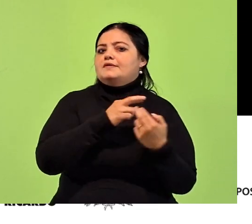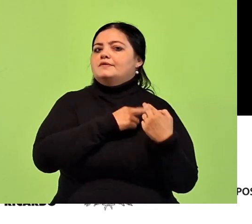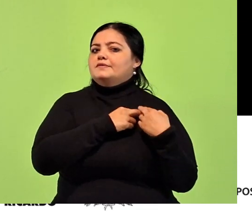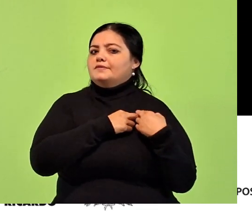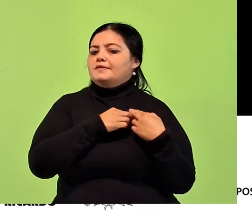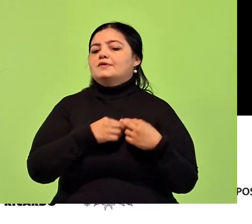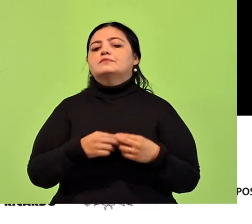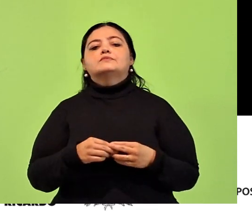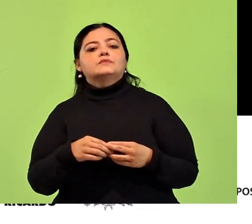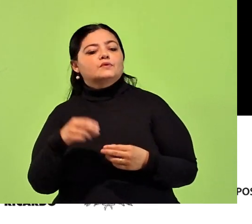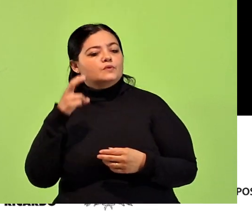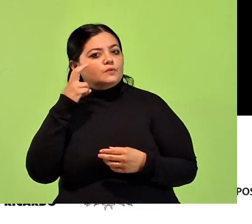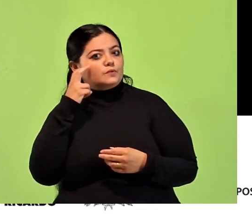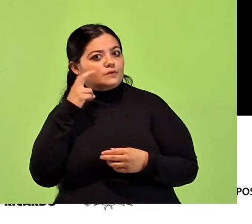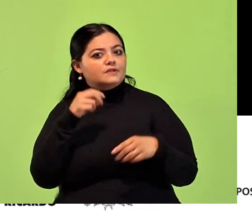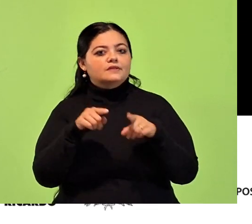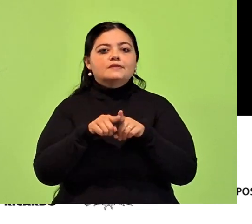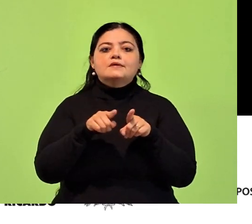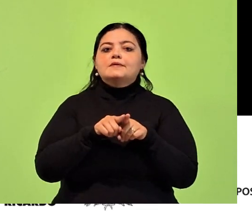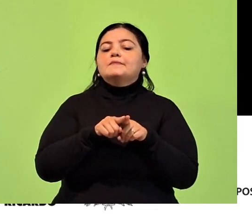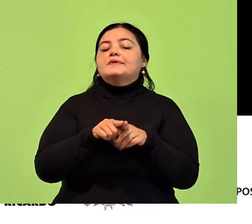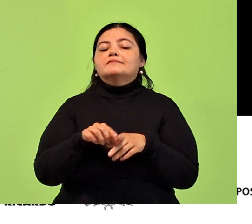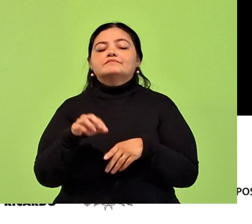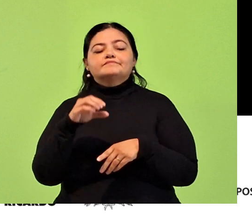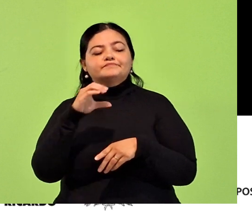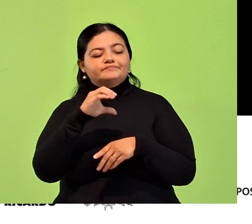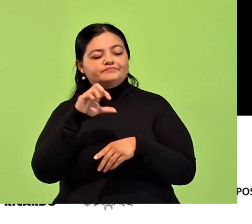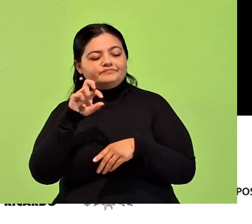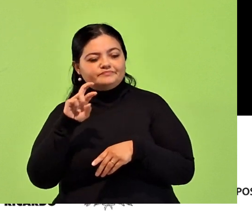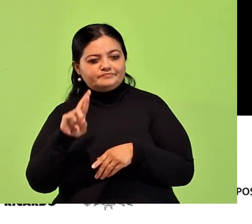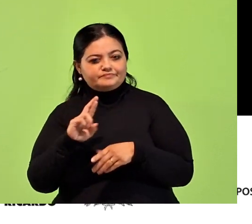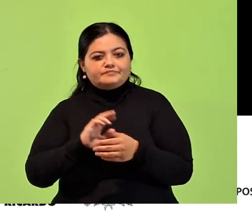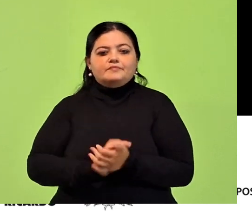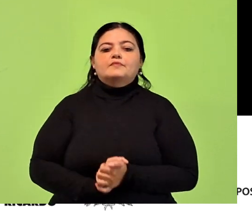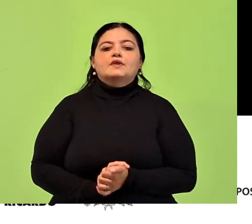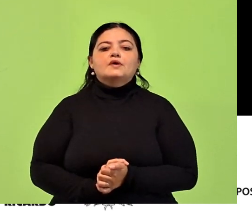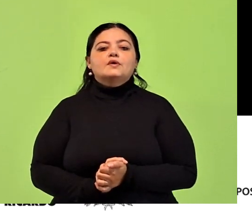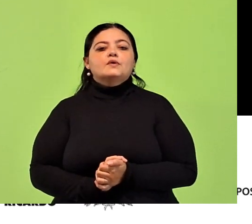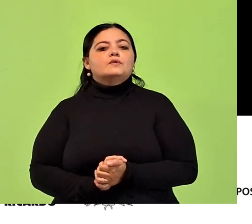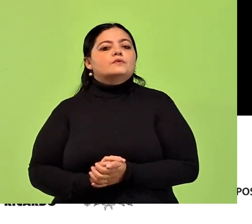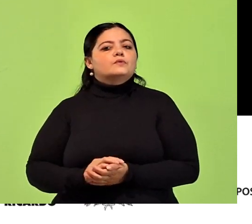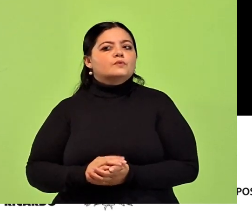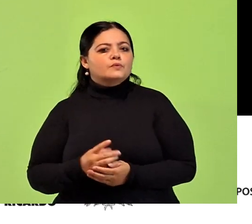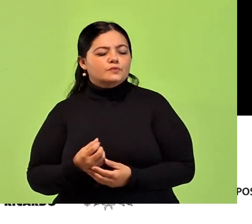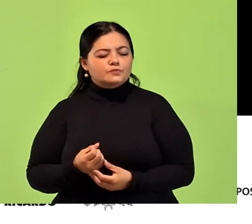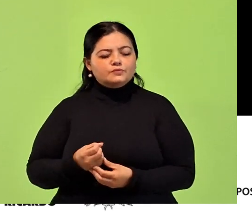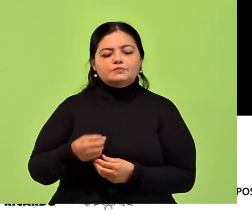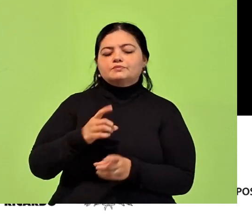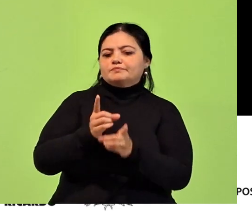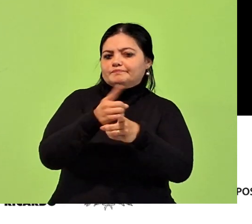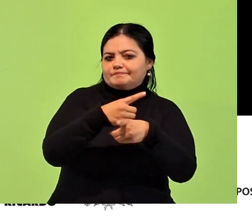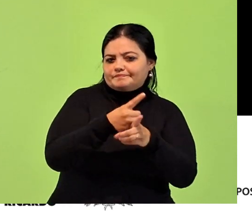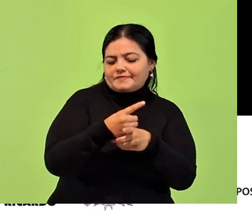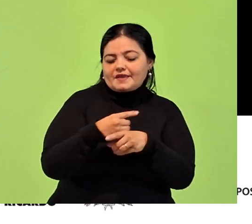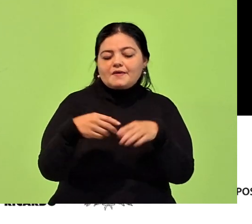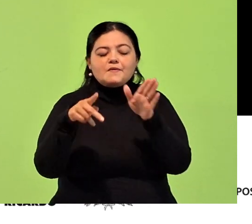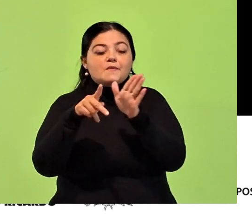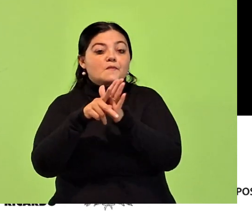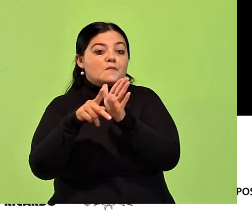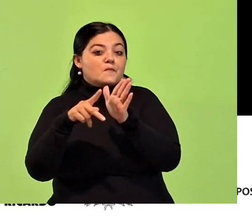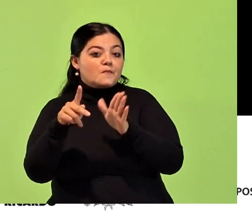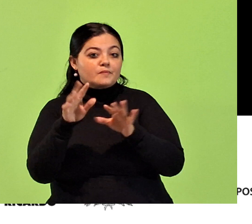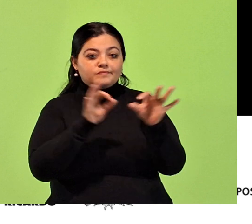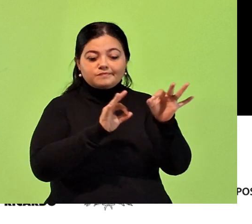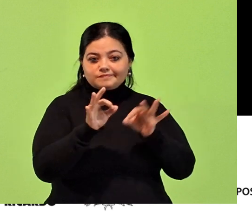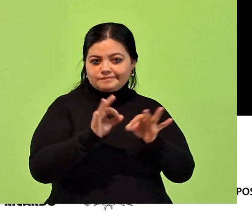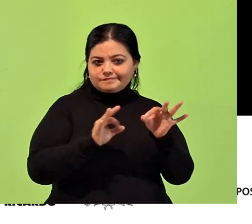Fundo Municipal de Cultura ou da Fundação Cultural Cassiano Ricardo. Cultos Marginais é uma produção do Núcleo Abantesma, com